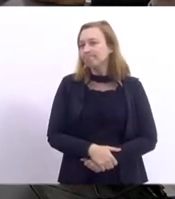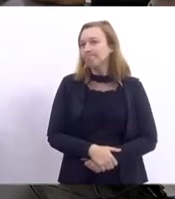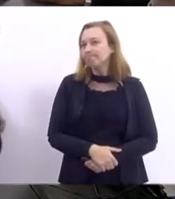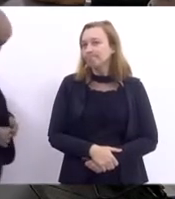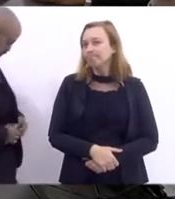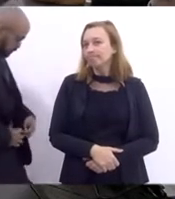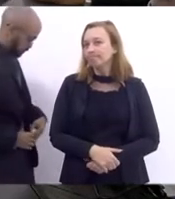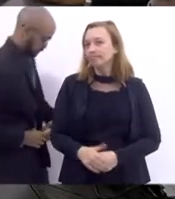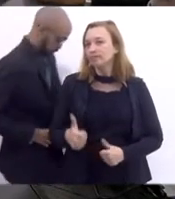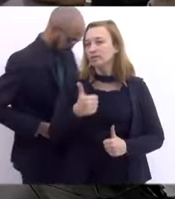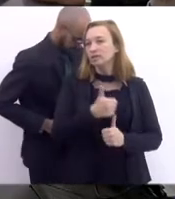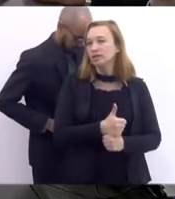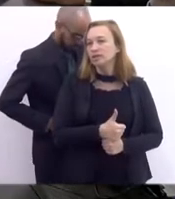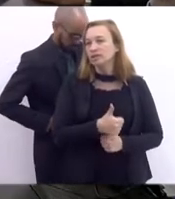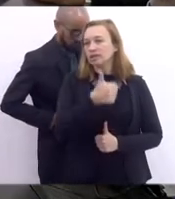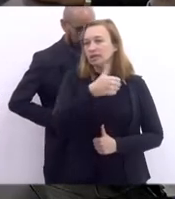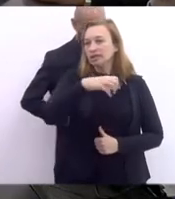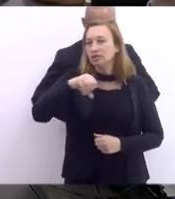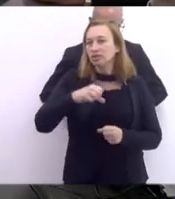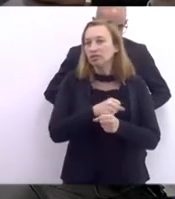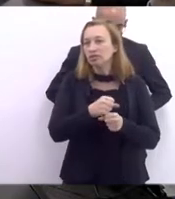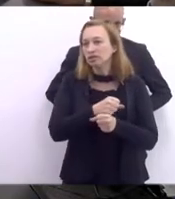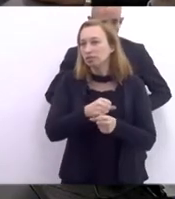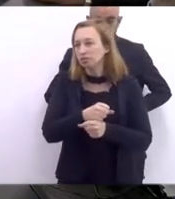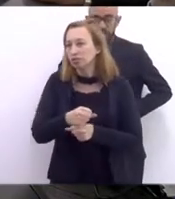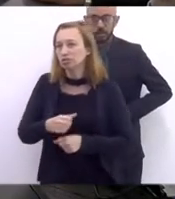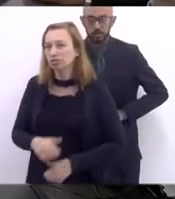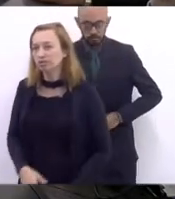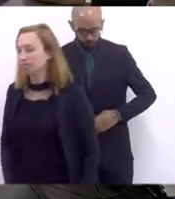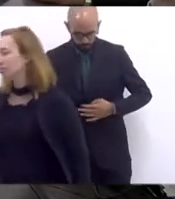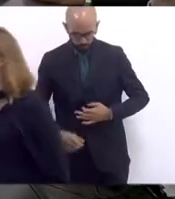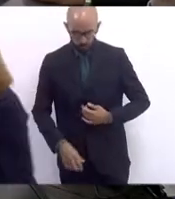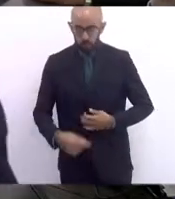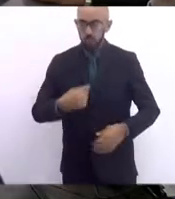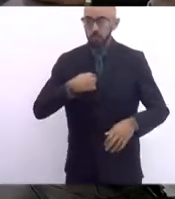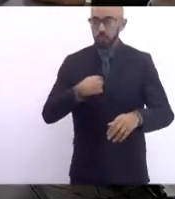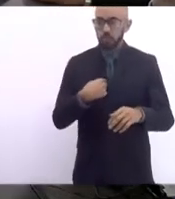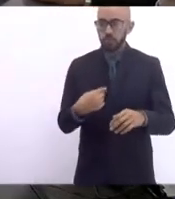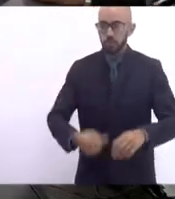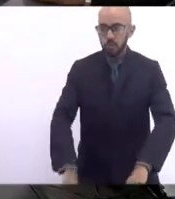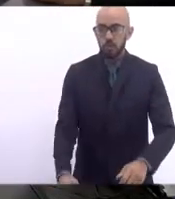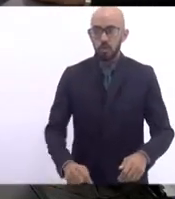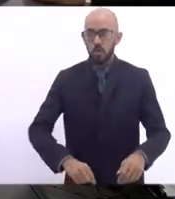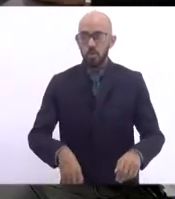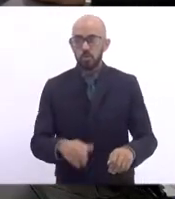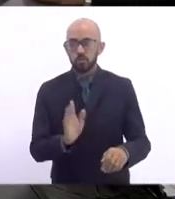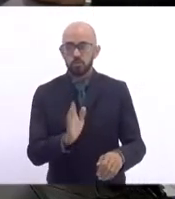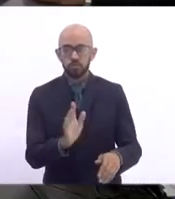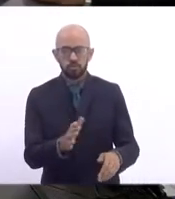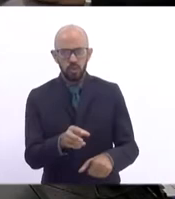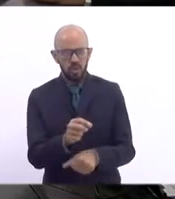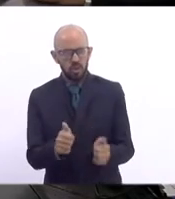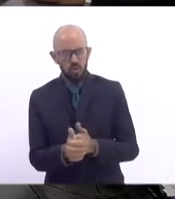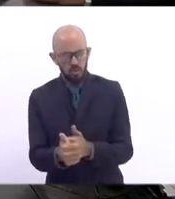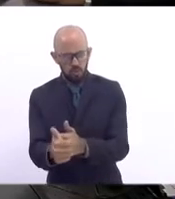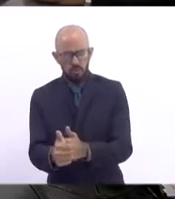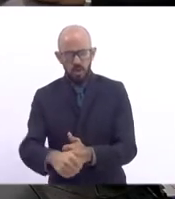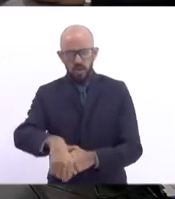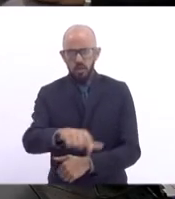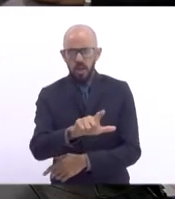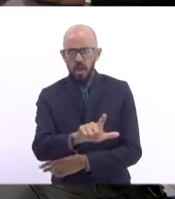e a 19 anos o que o emenda LD Olha a lua para que os